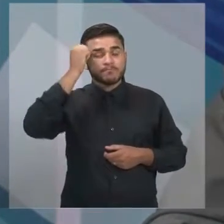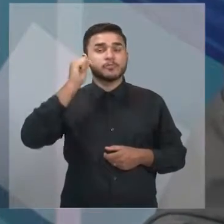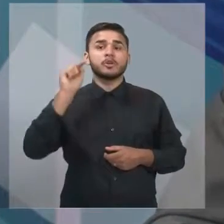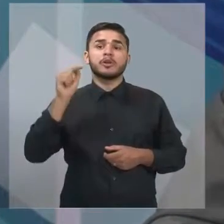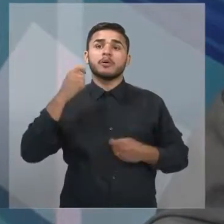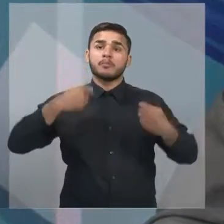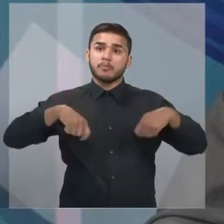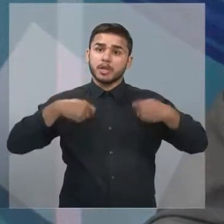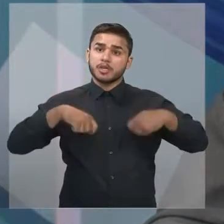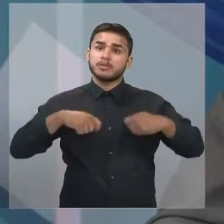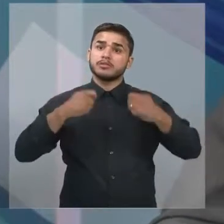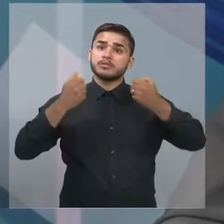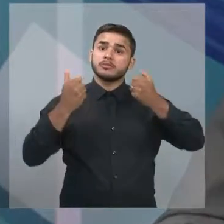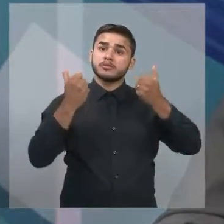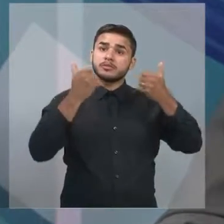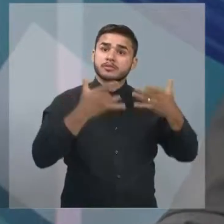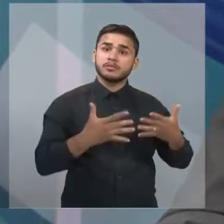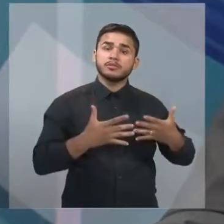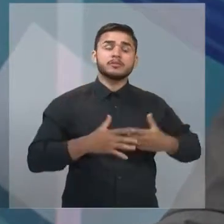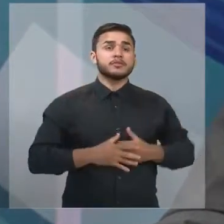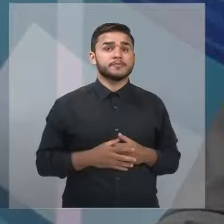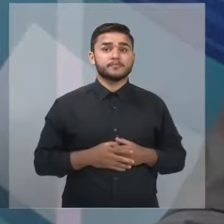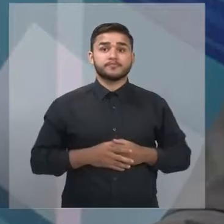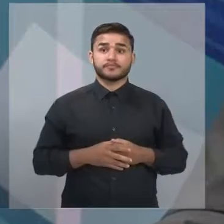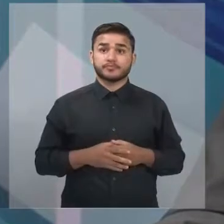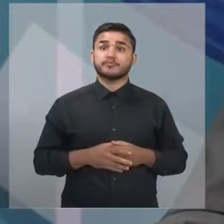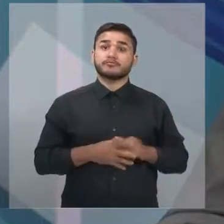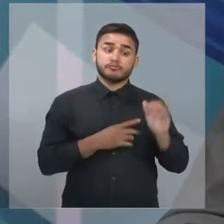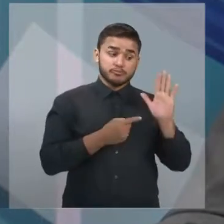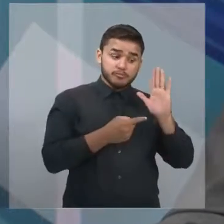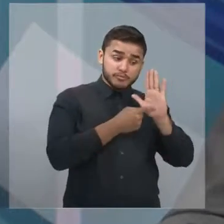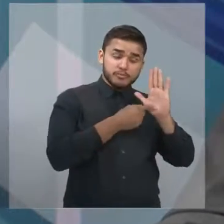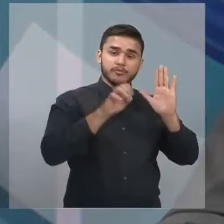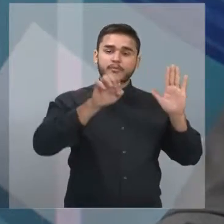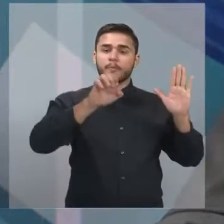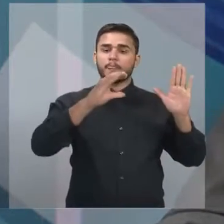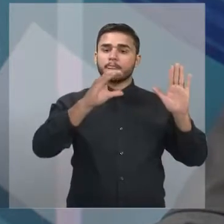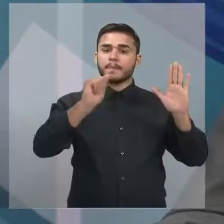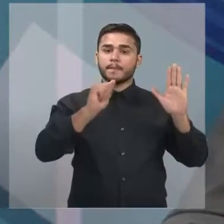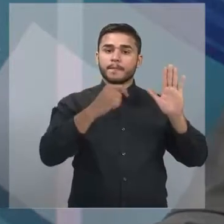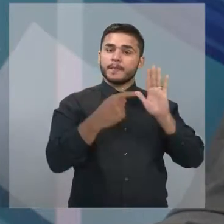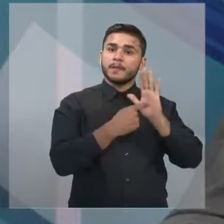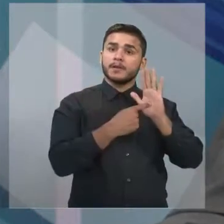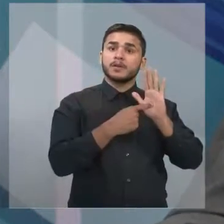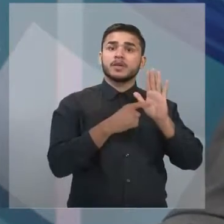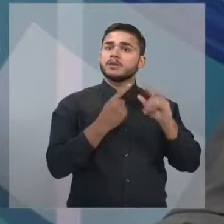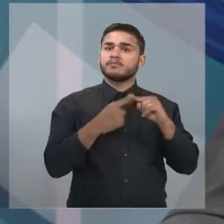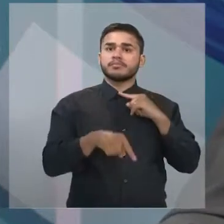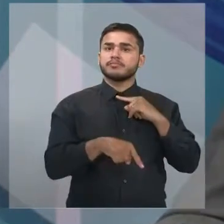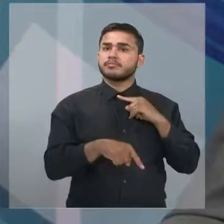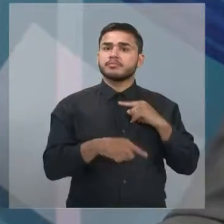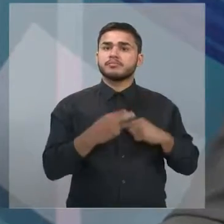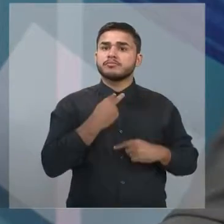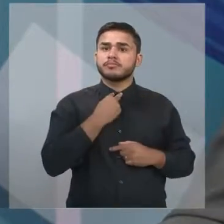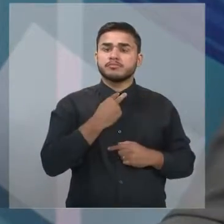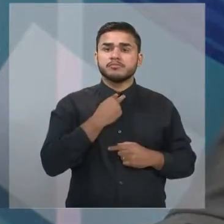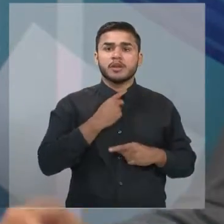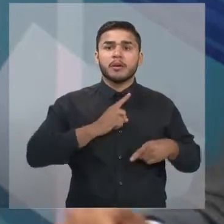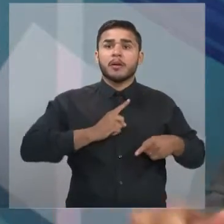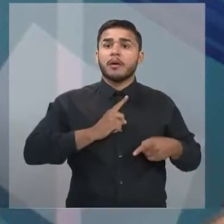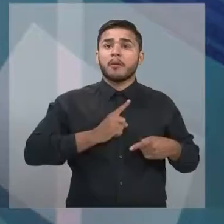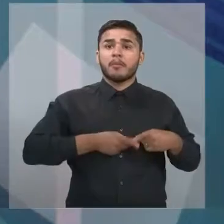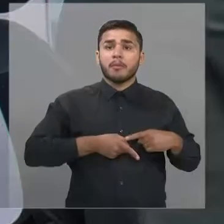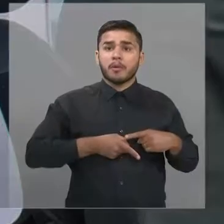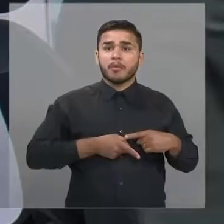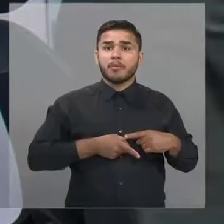do que disse. Deveria dizer, olha, esse item do Estatuto da Criança e do Adolescente é inconstitucional e perde validade. Isso é o